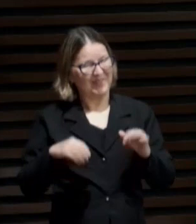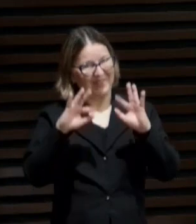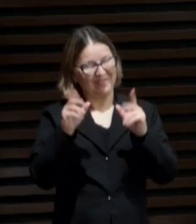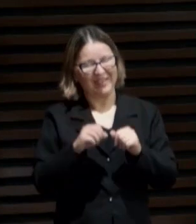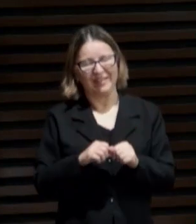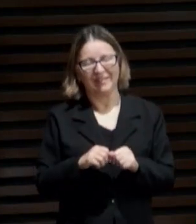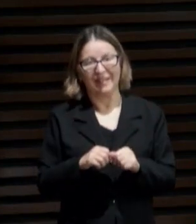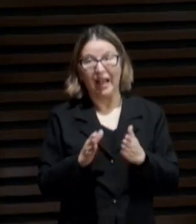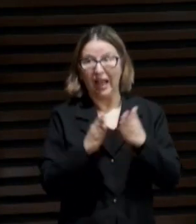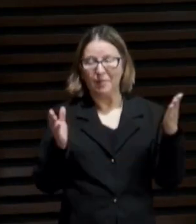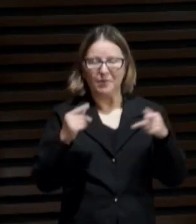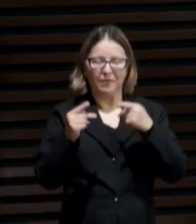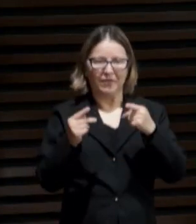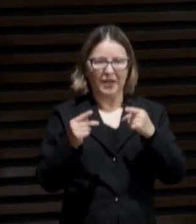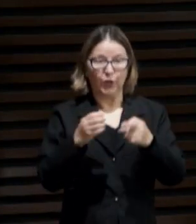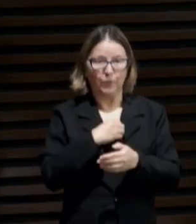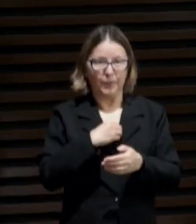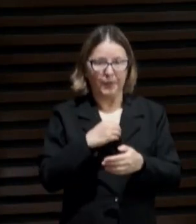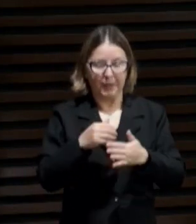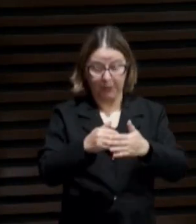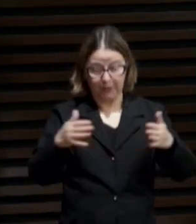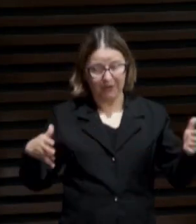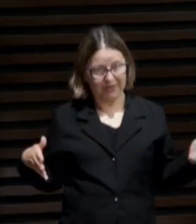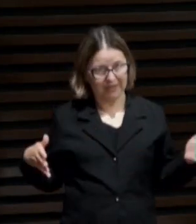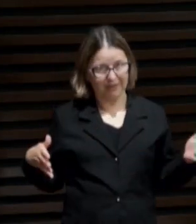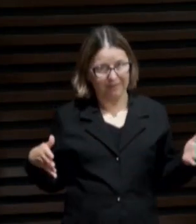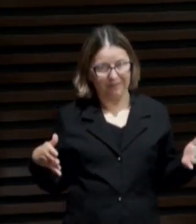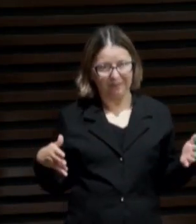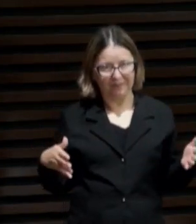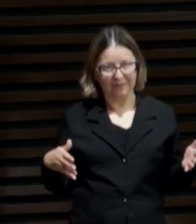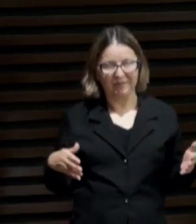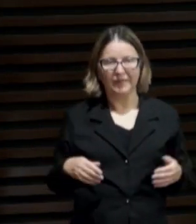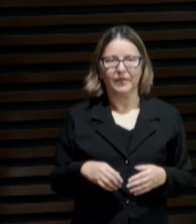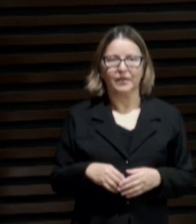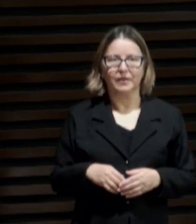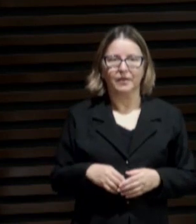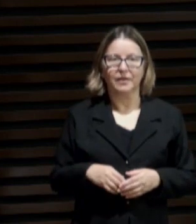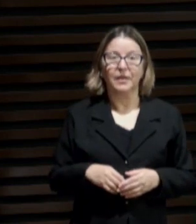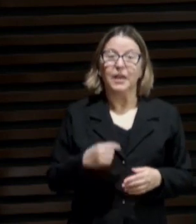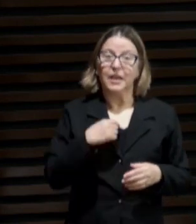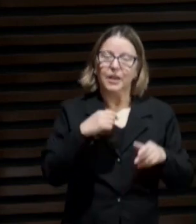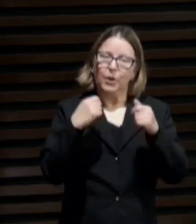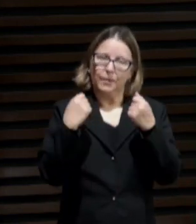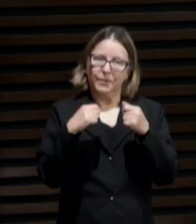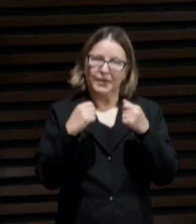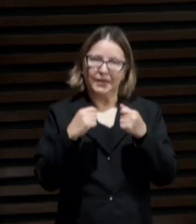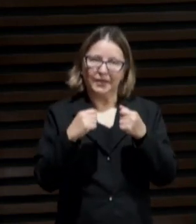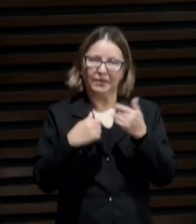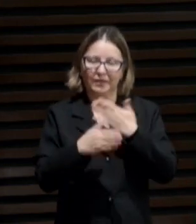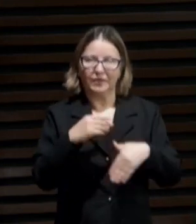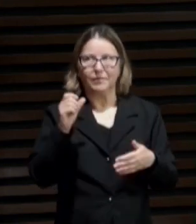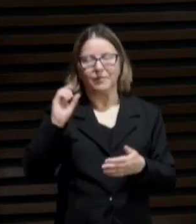rodeia. Ele não está mais no controle, mas ele está ali como uma tenaz querendo, e aí eu preciso, com a palavra de